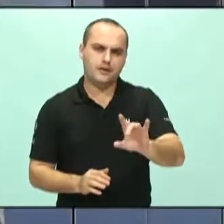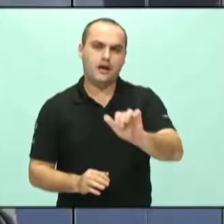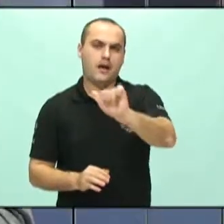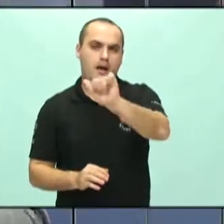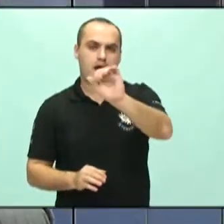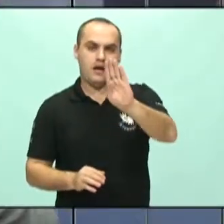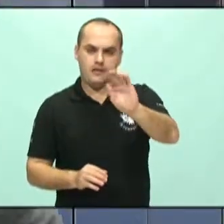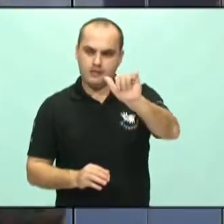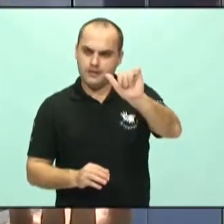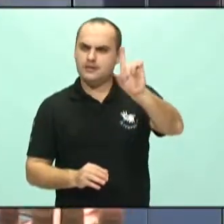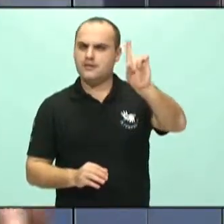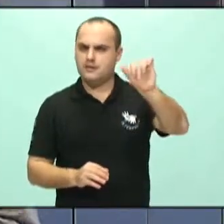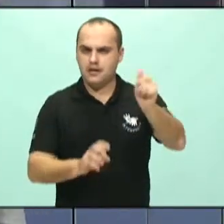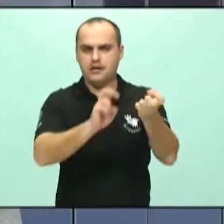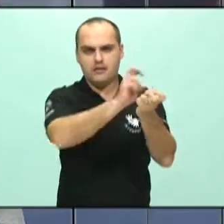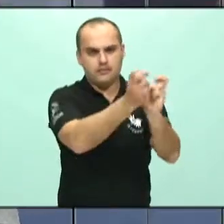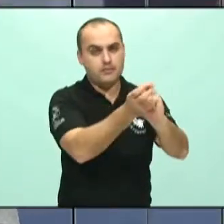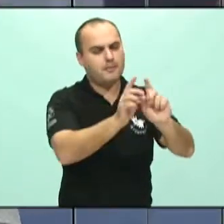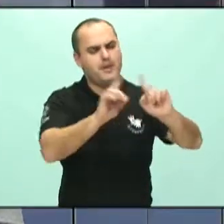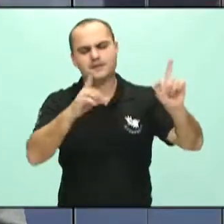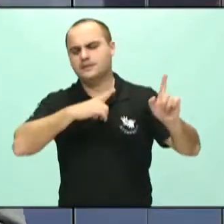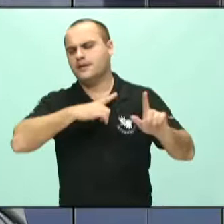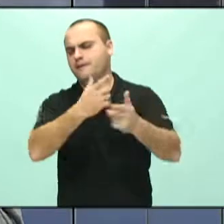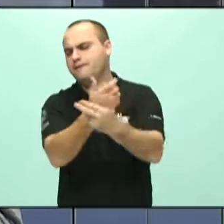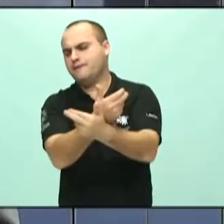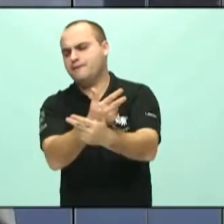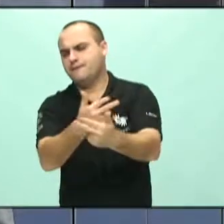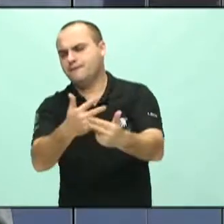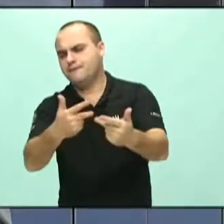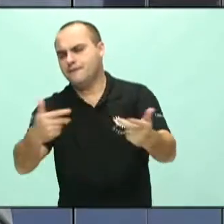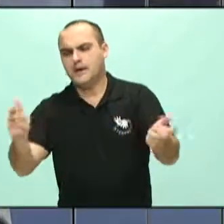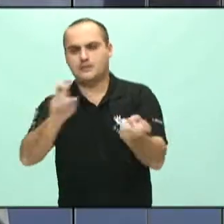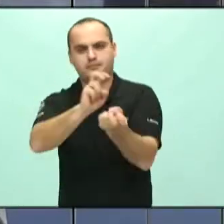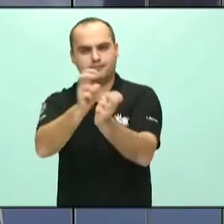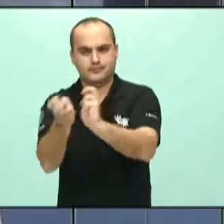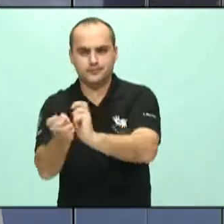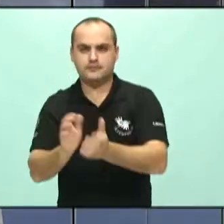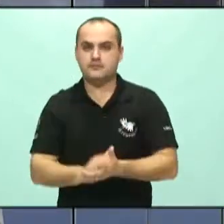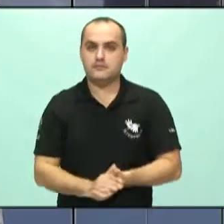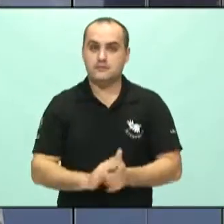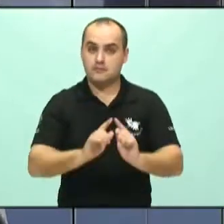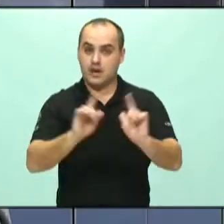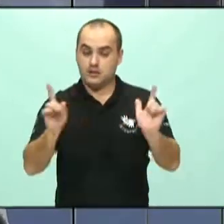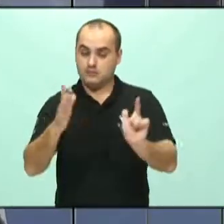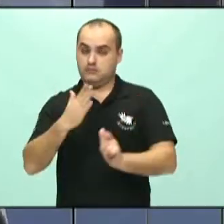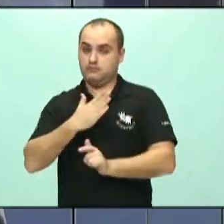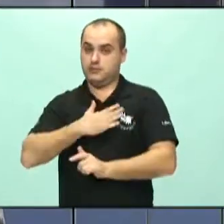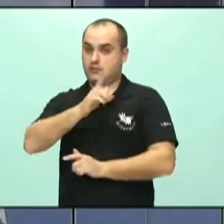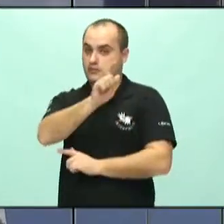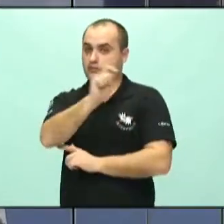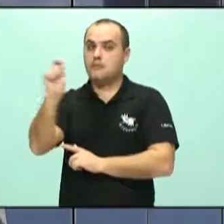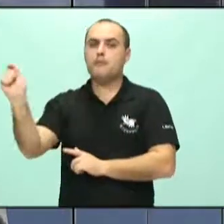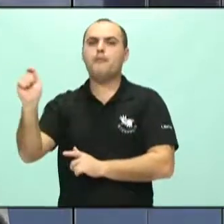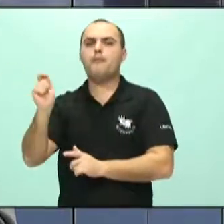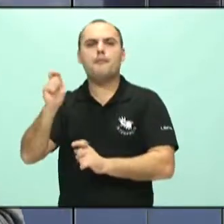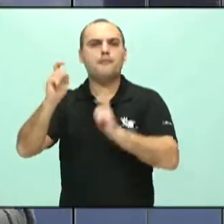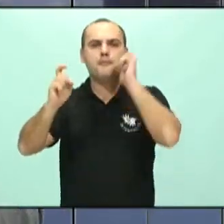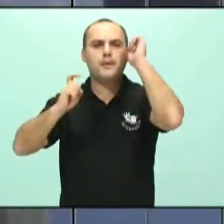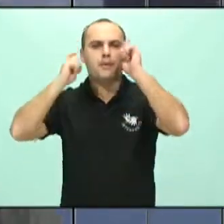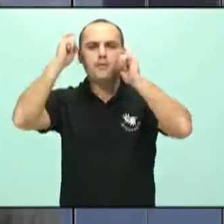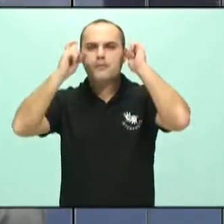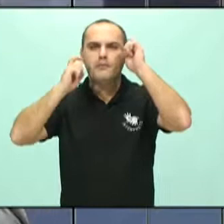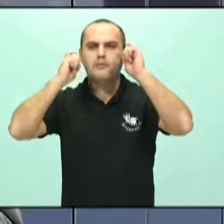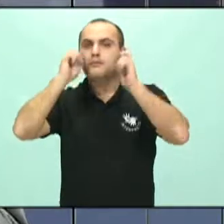Capoeira, mas existem outras instituições. Mas a Abadá Capoeira se preocupa realmente com a integridade de